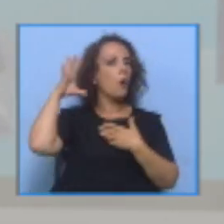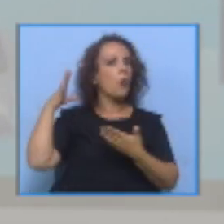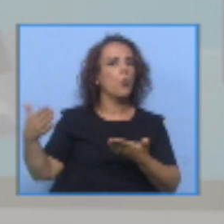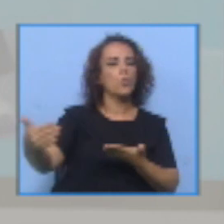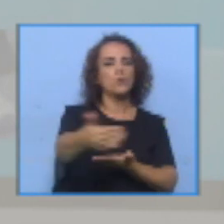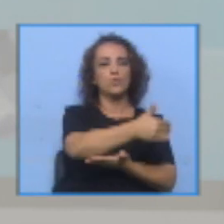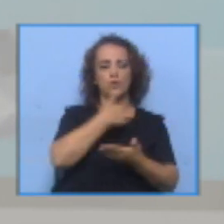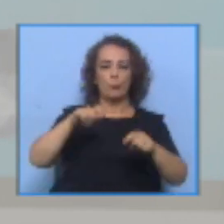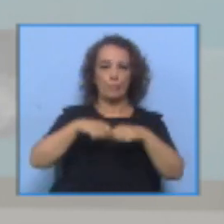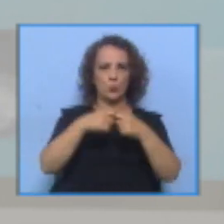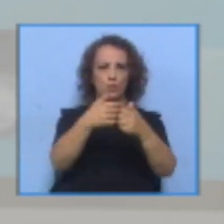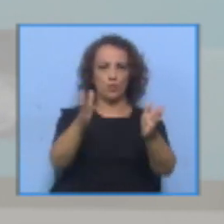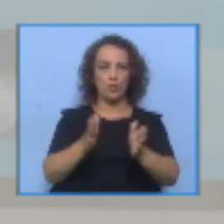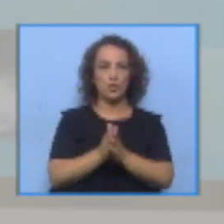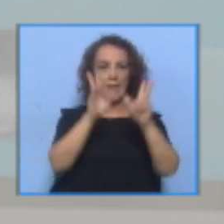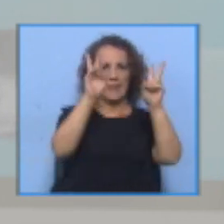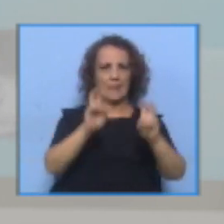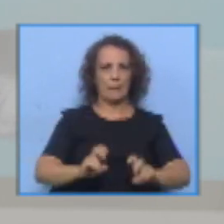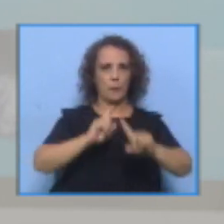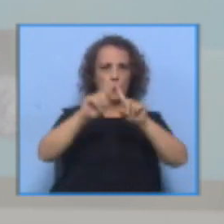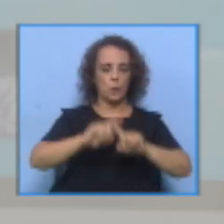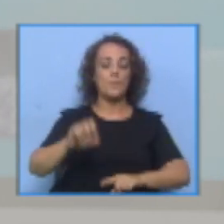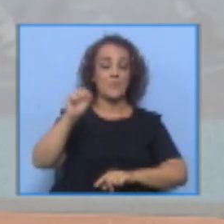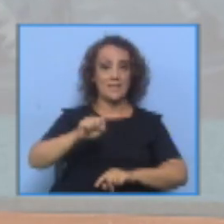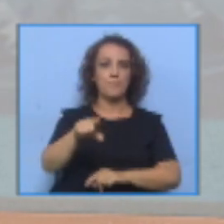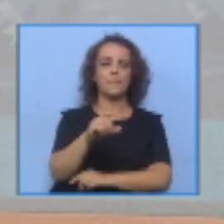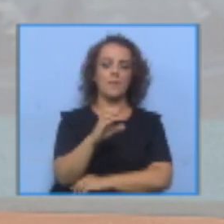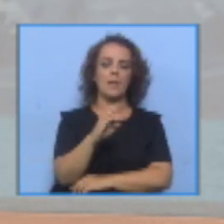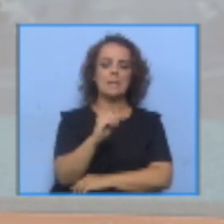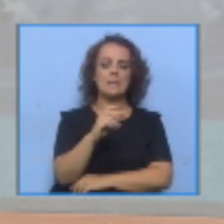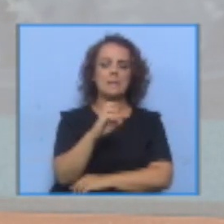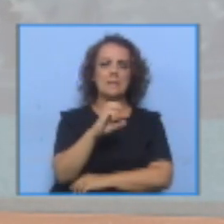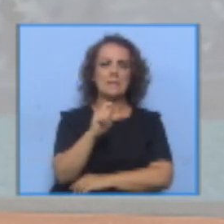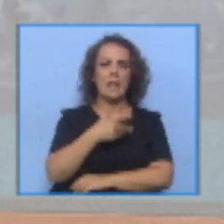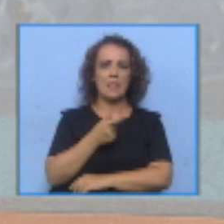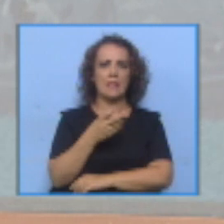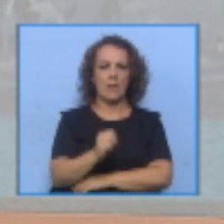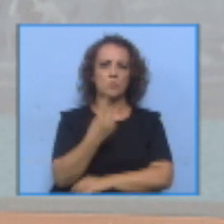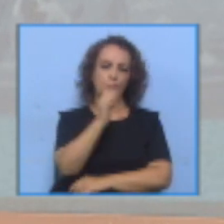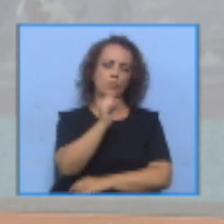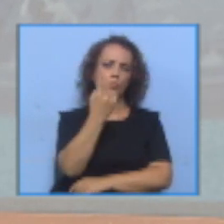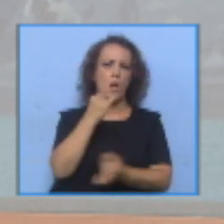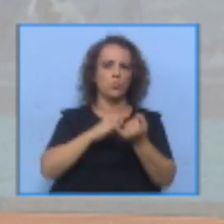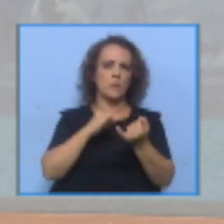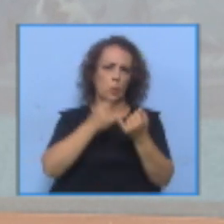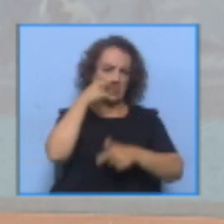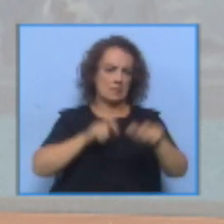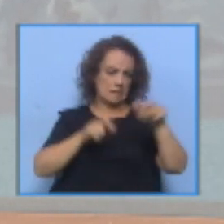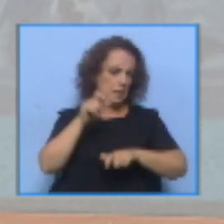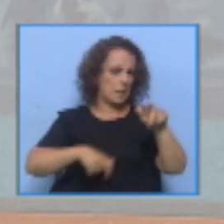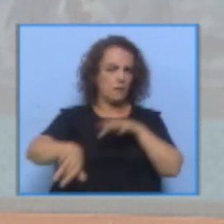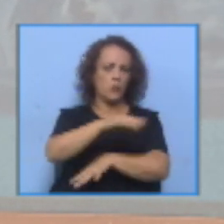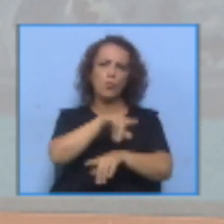os partidos. Exatamente. Sobre diferentes temas. A SEDES, que é uma organização cívica, fez um trabalho